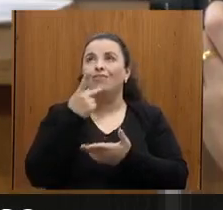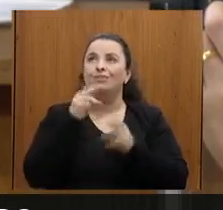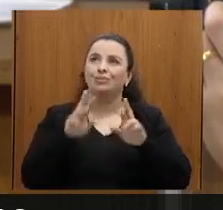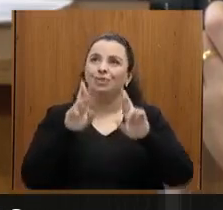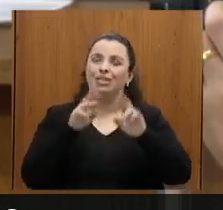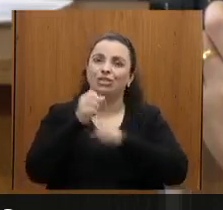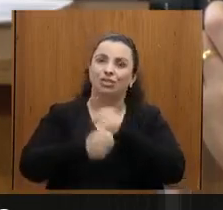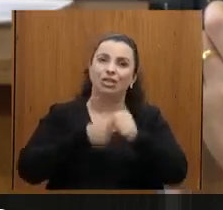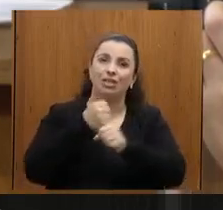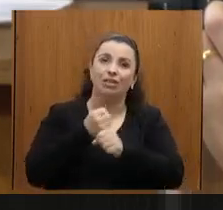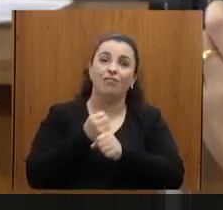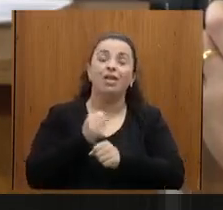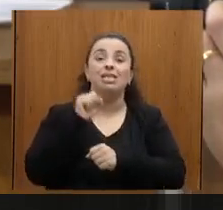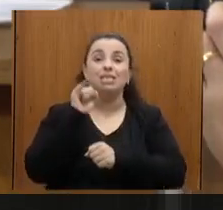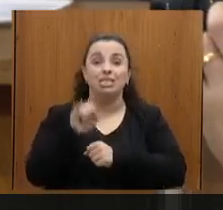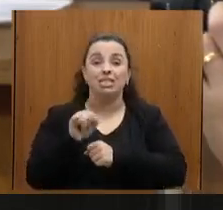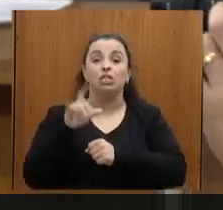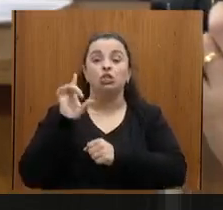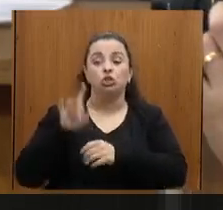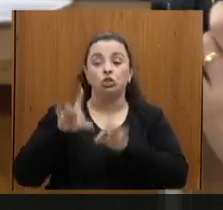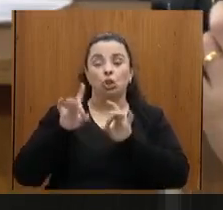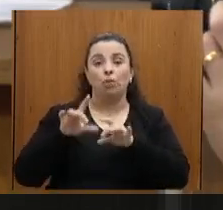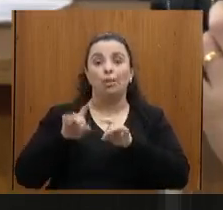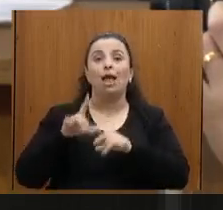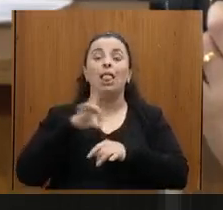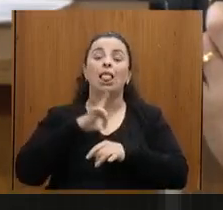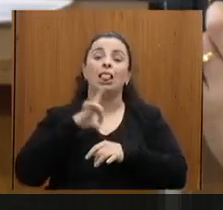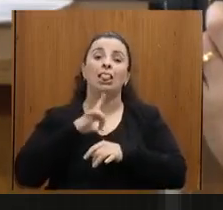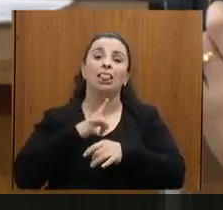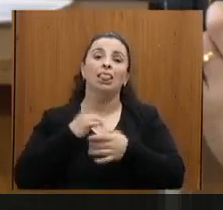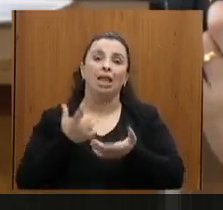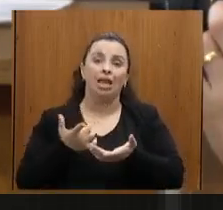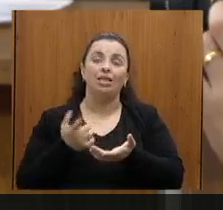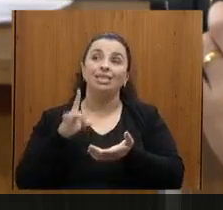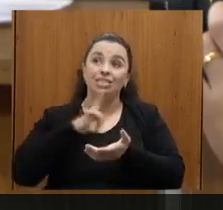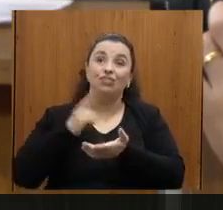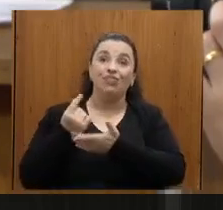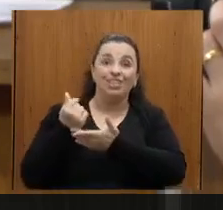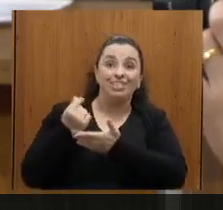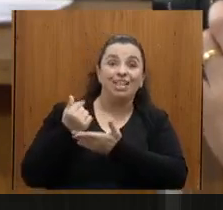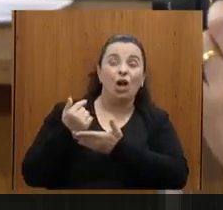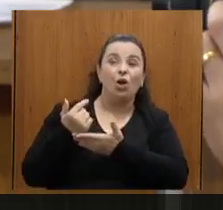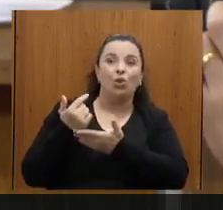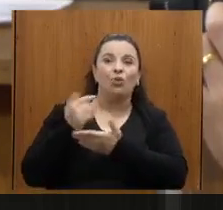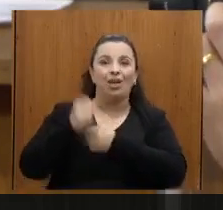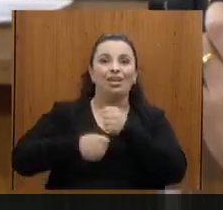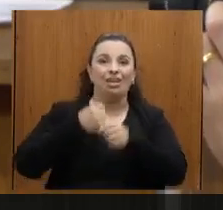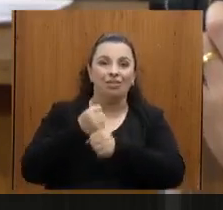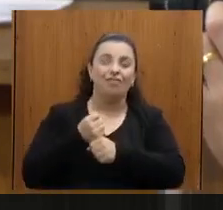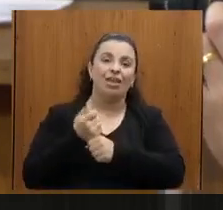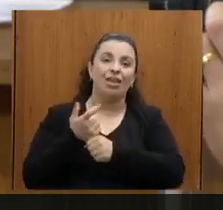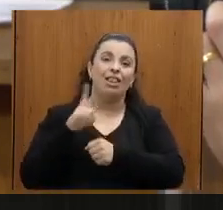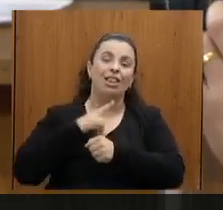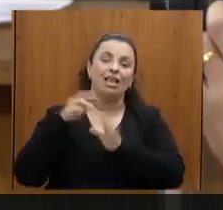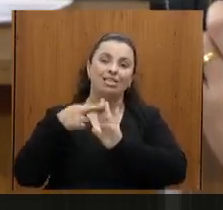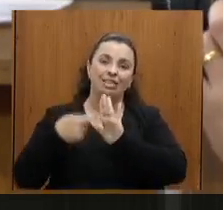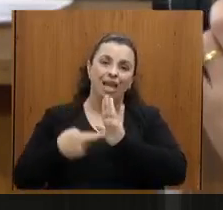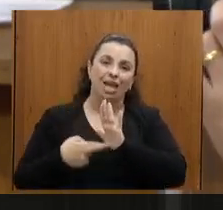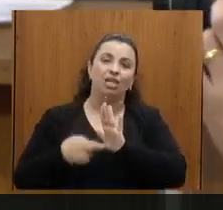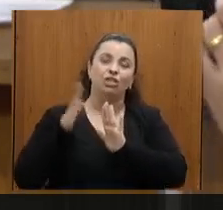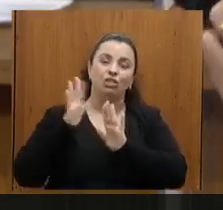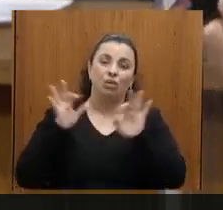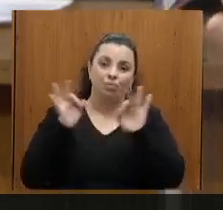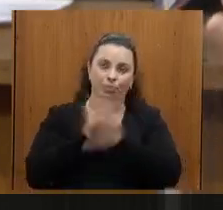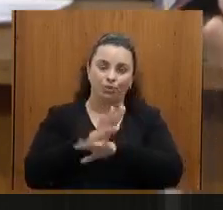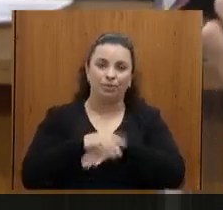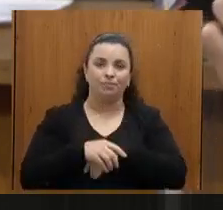haja saldo no ano que vem, queremos ter esses critérios bem definidos. Então, hoje, nós trabalhamos com plena execução. com